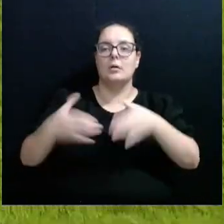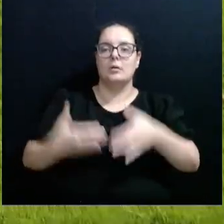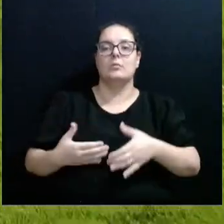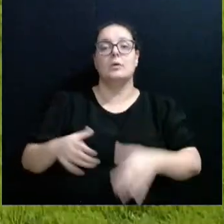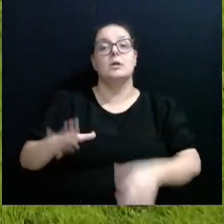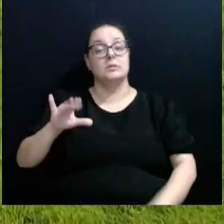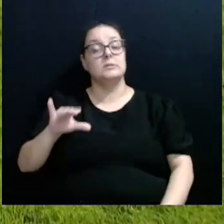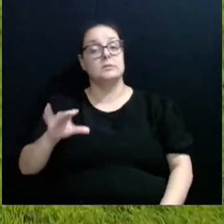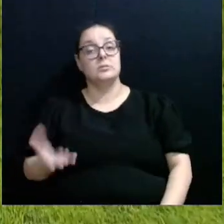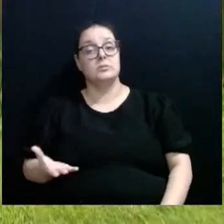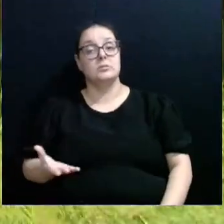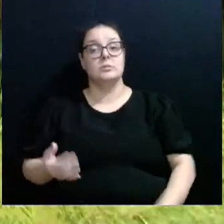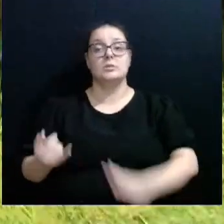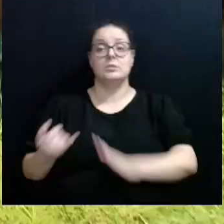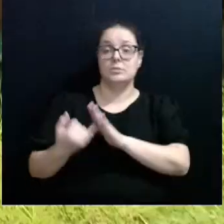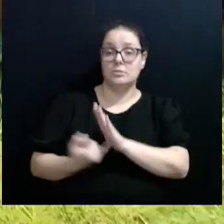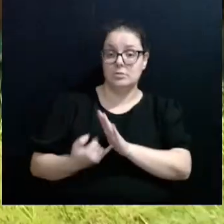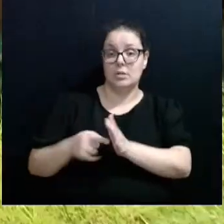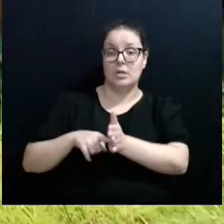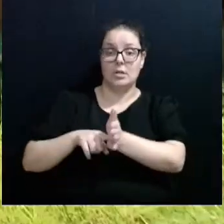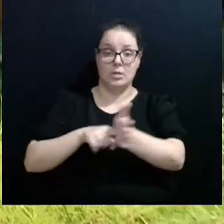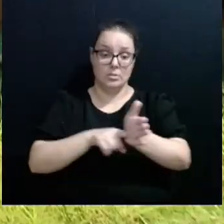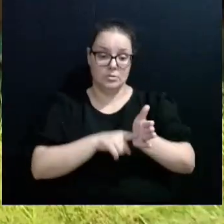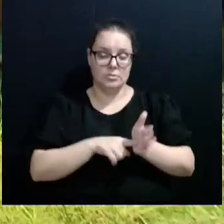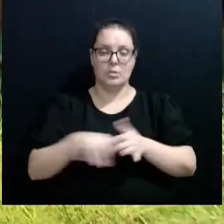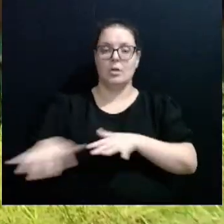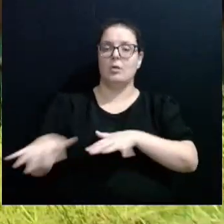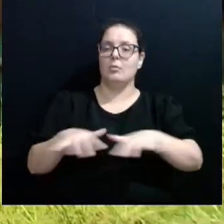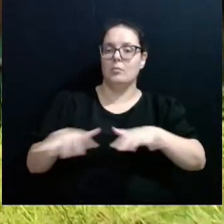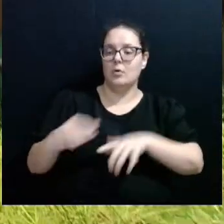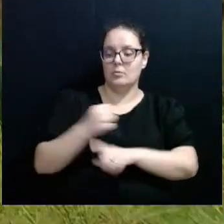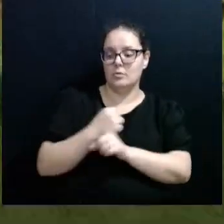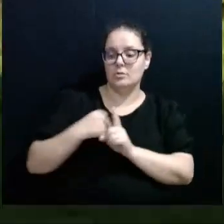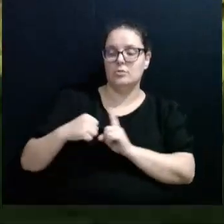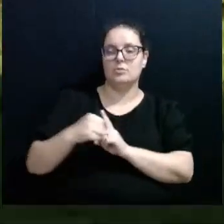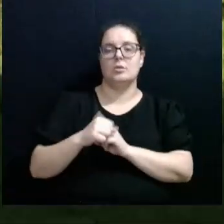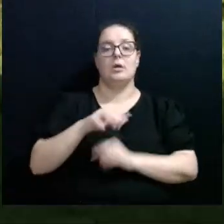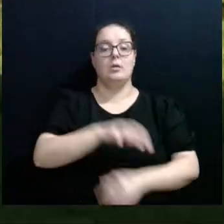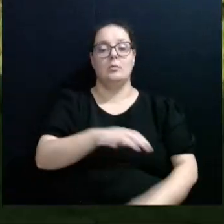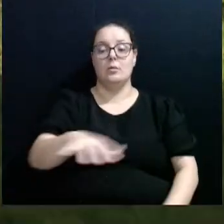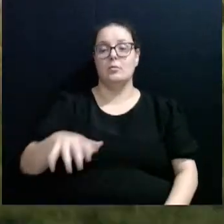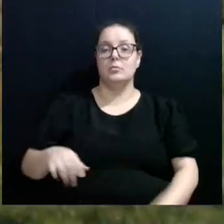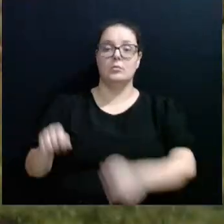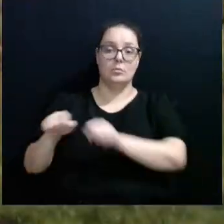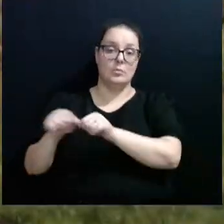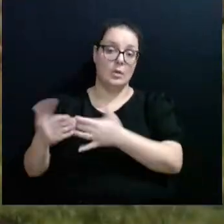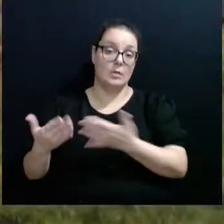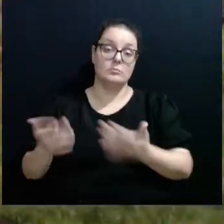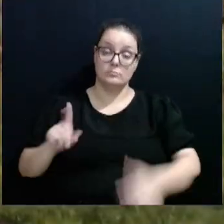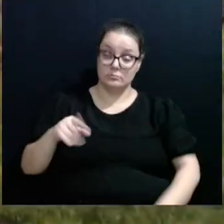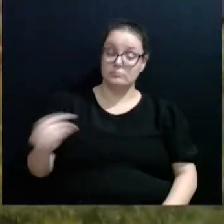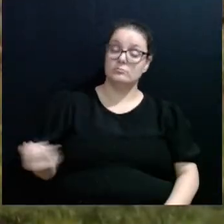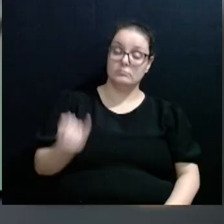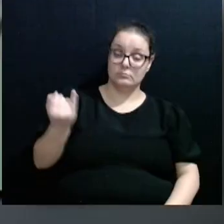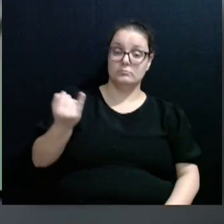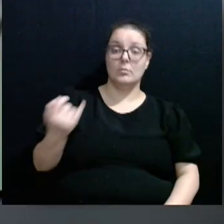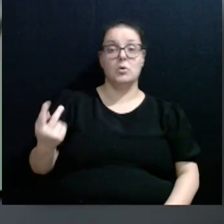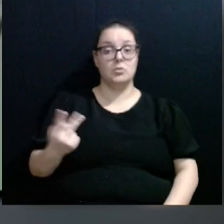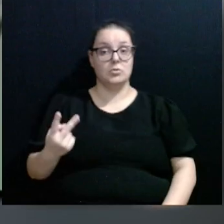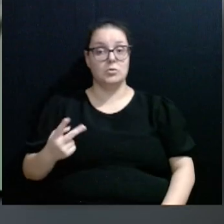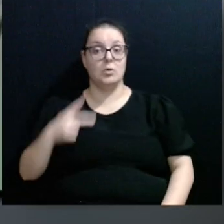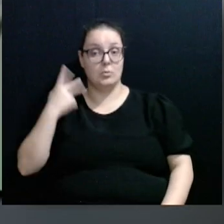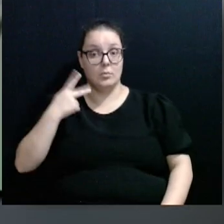de entidades de pesquisa, movimentos sociais e setores do agro, o que foi fundamental, segundo o parlamentar,